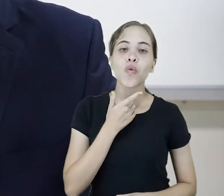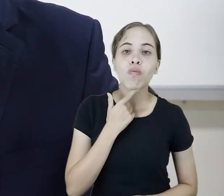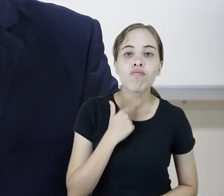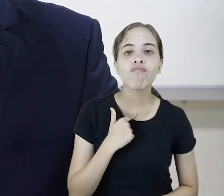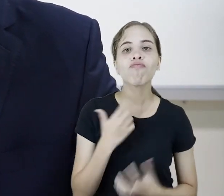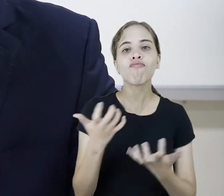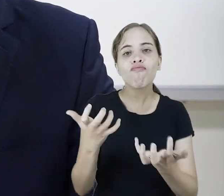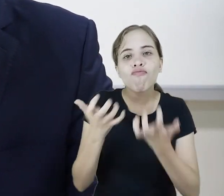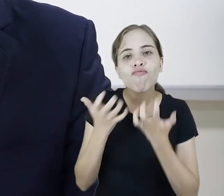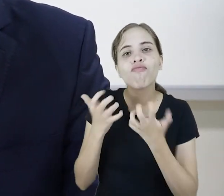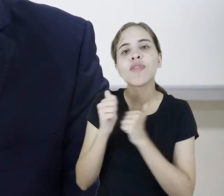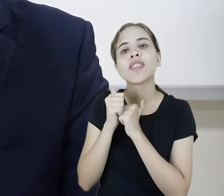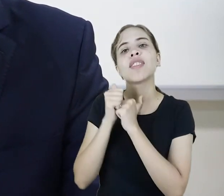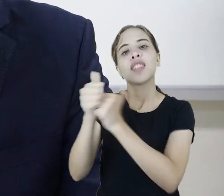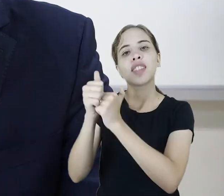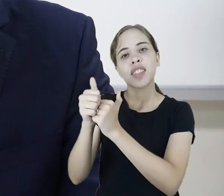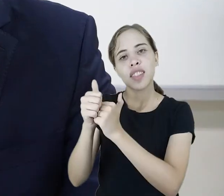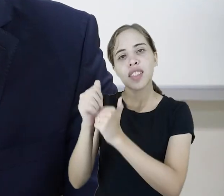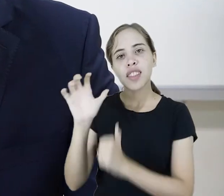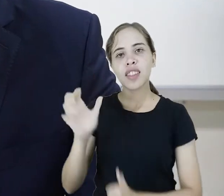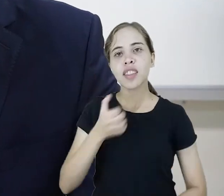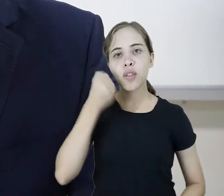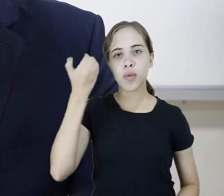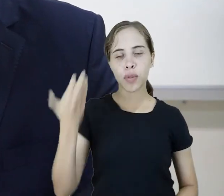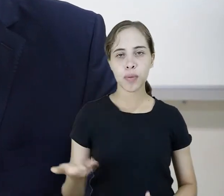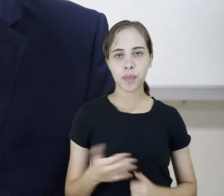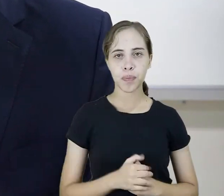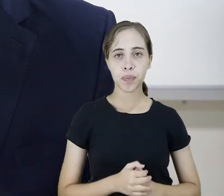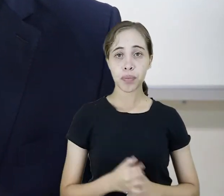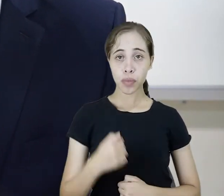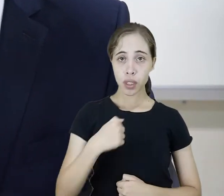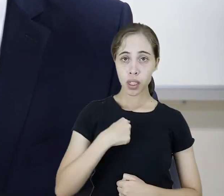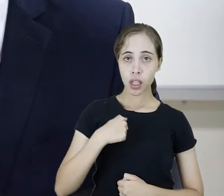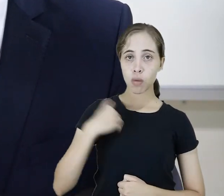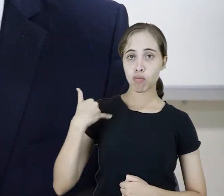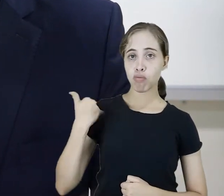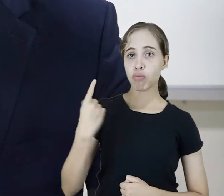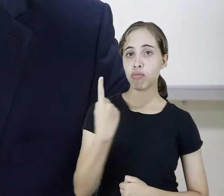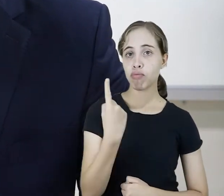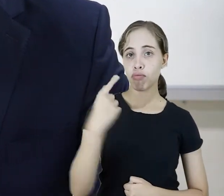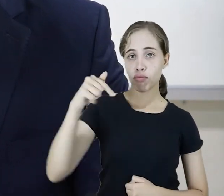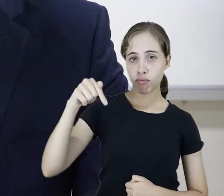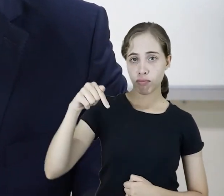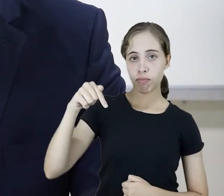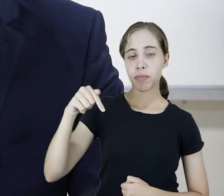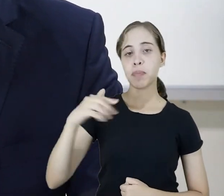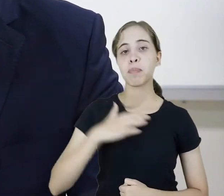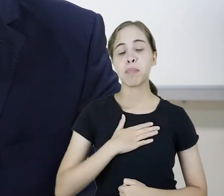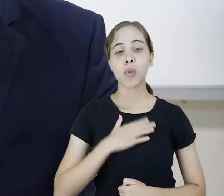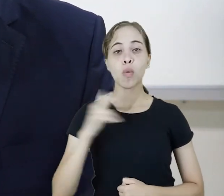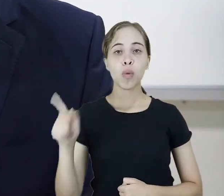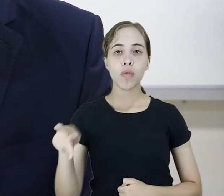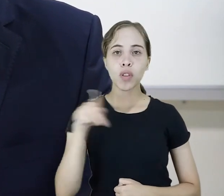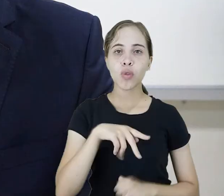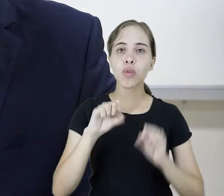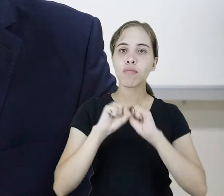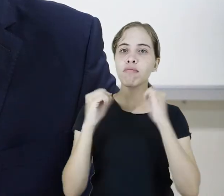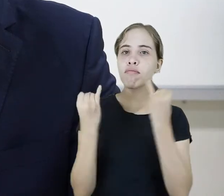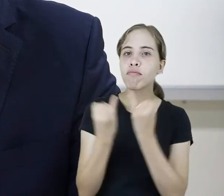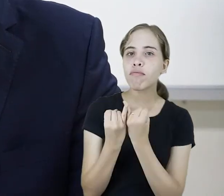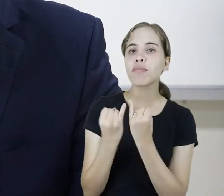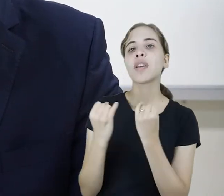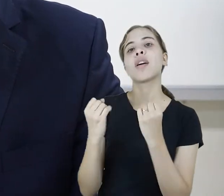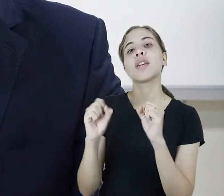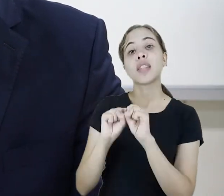de seguir ao Salvador. Quando eu tinha 17 anos, meu professor do seminário me